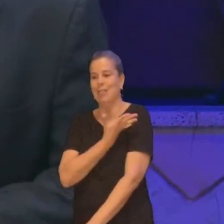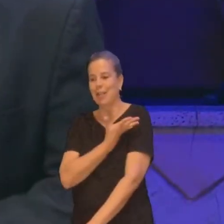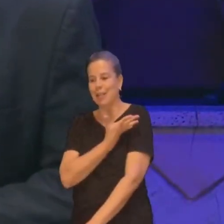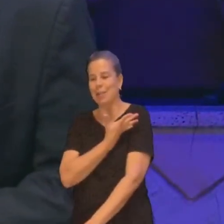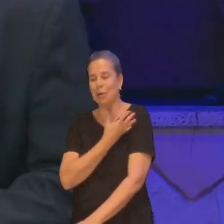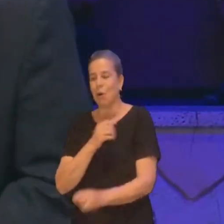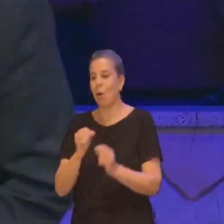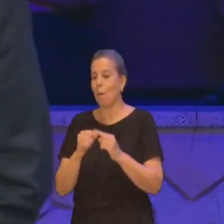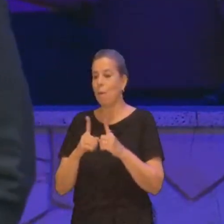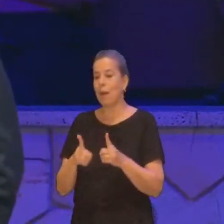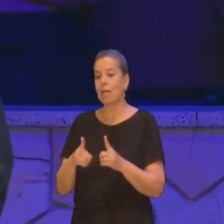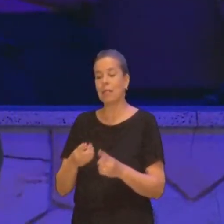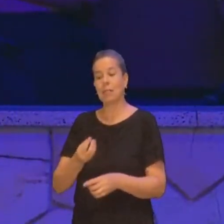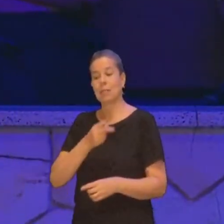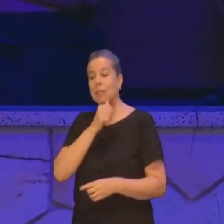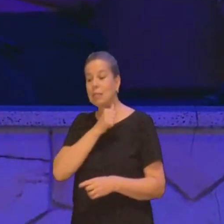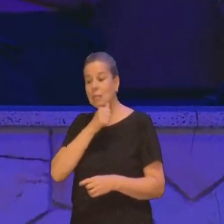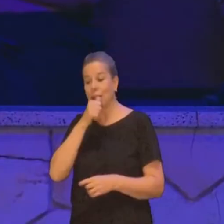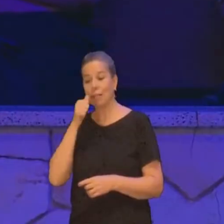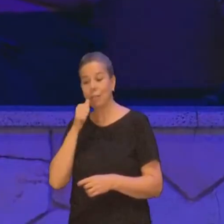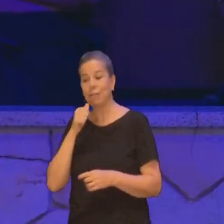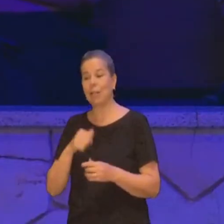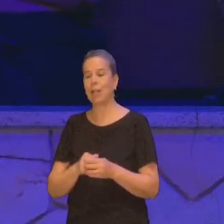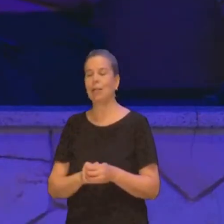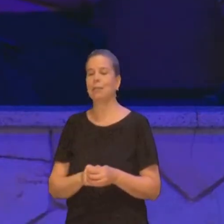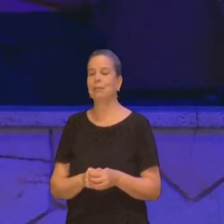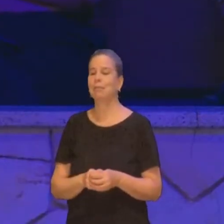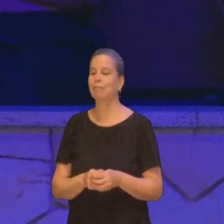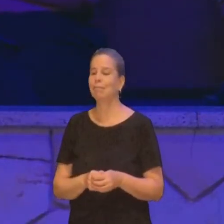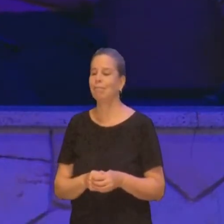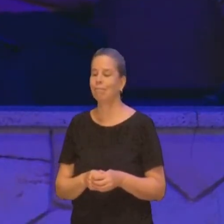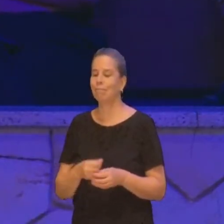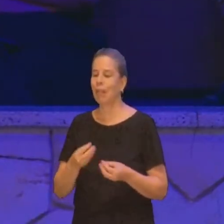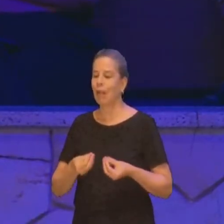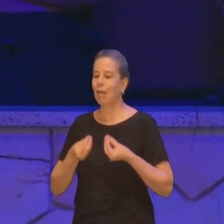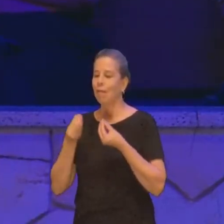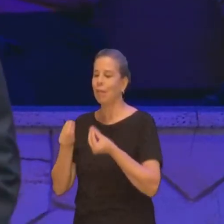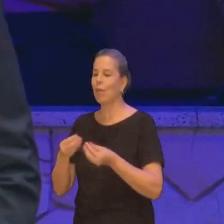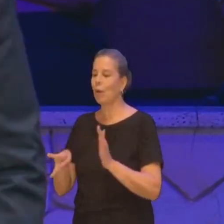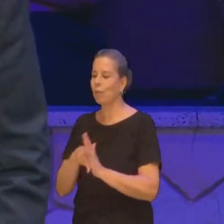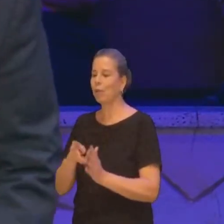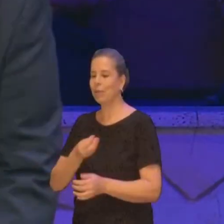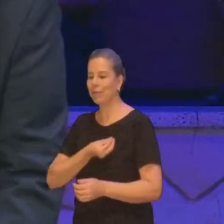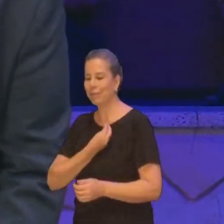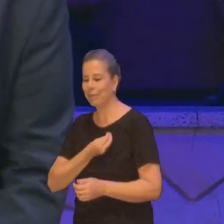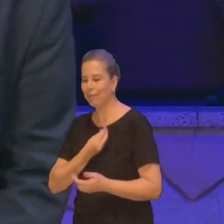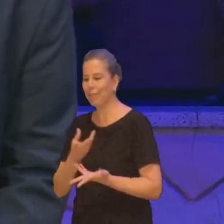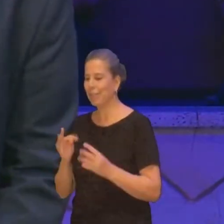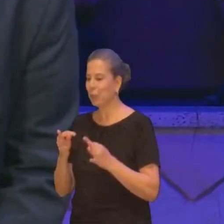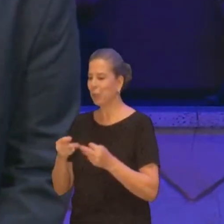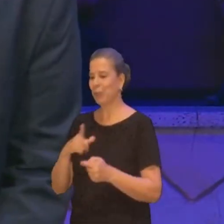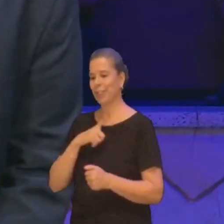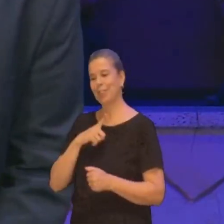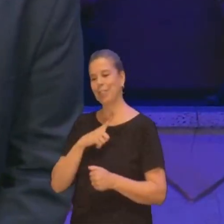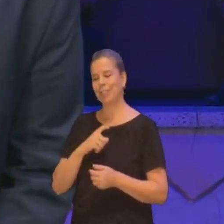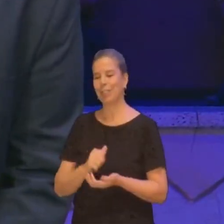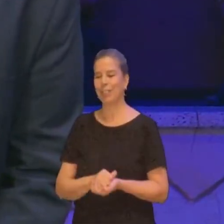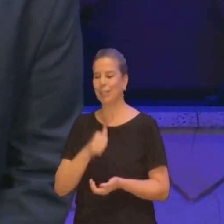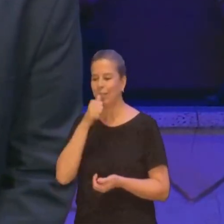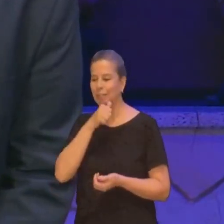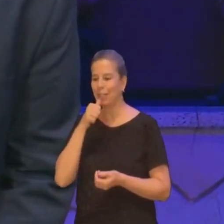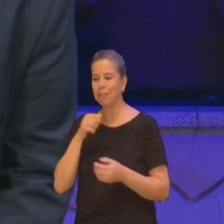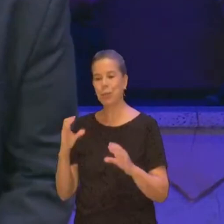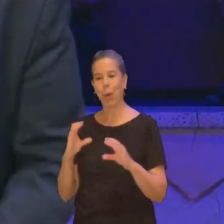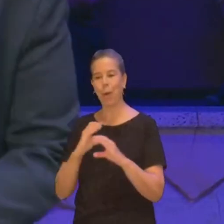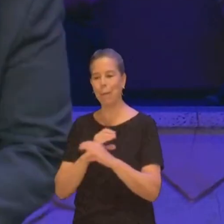se sacrificar. E o sacrifício aqui, meus irmãos, ele vem de uma forma completa, não é mesmo? Ele vem de